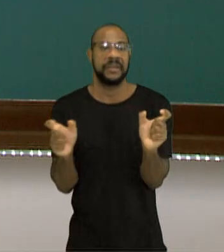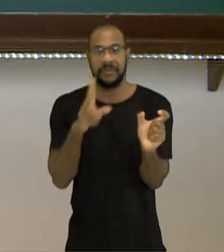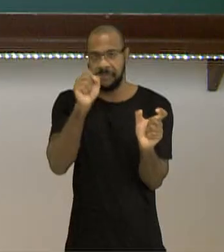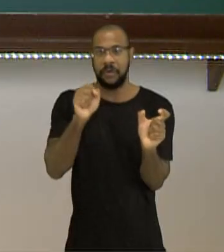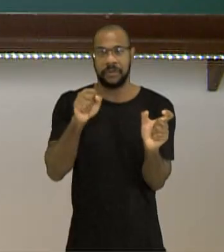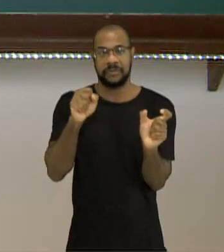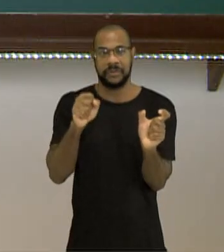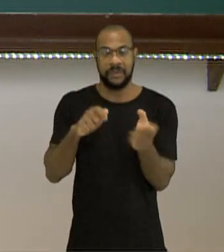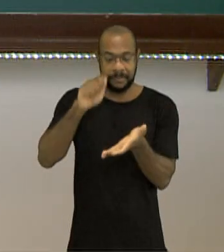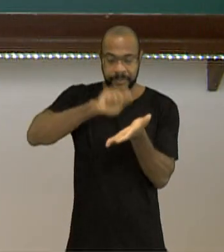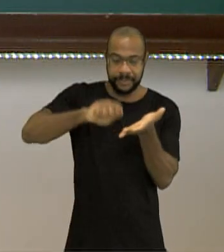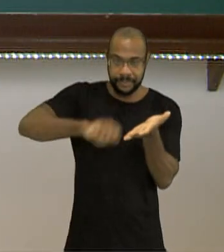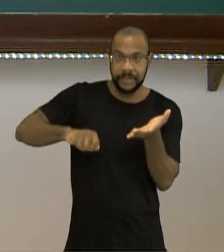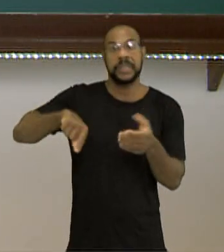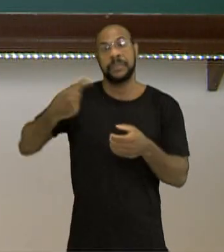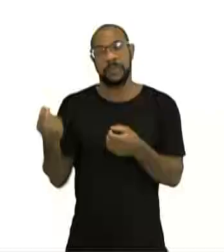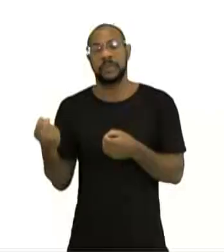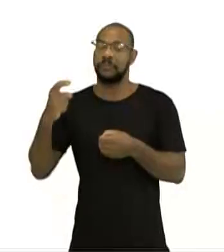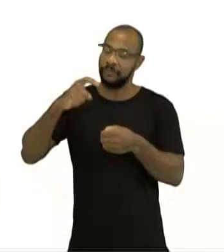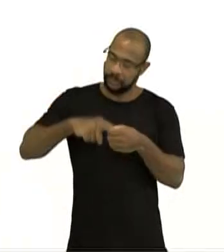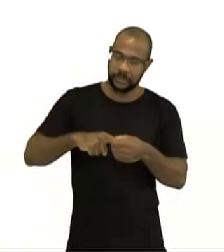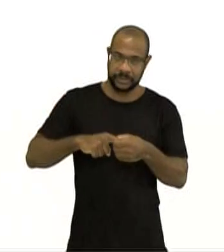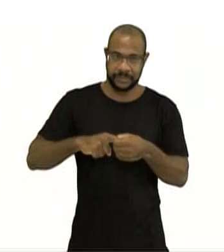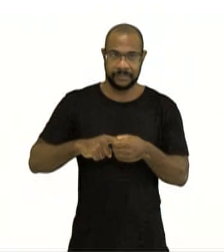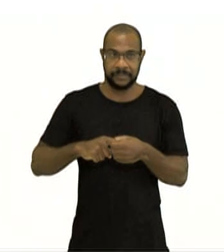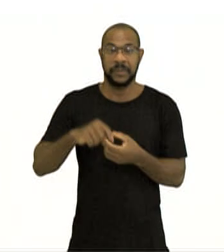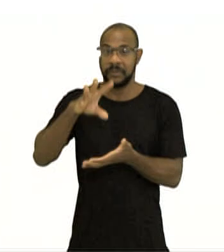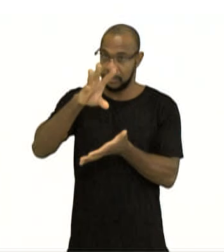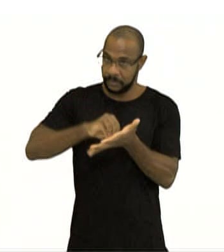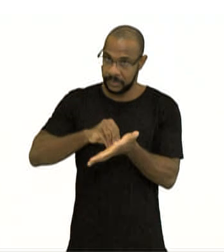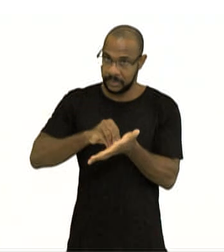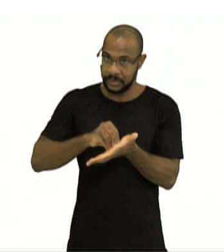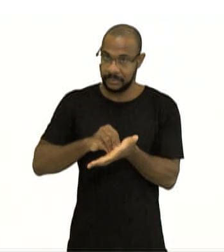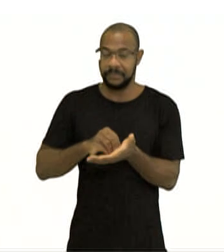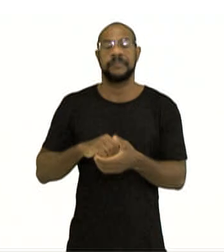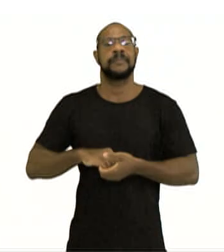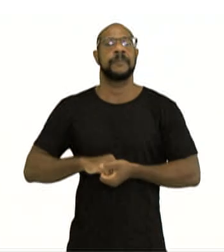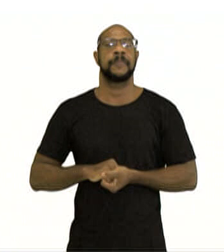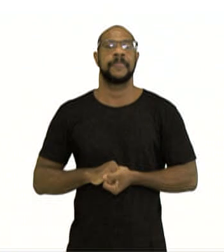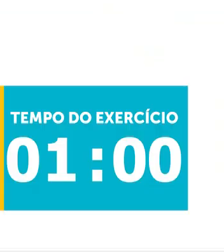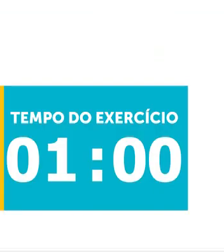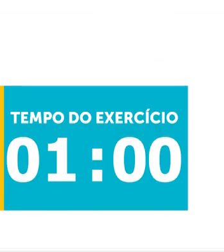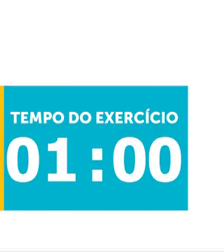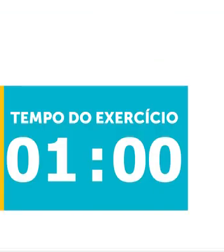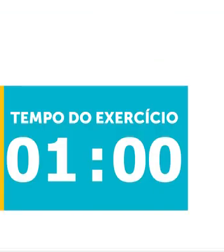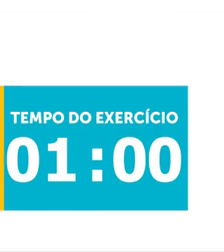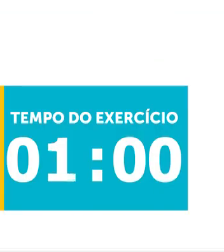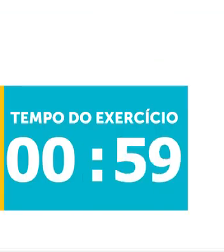volto daqui a pouco para a gente conversar sobre isso. Combinado?